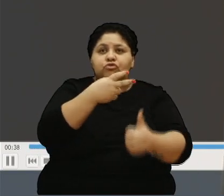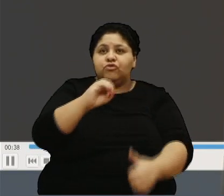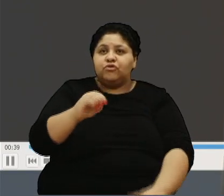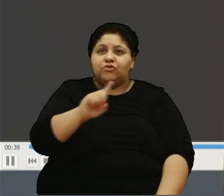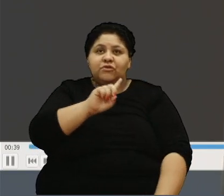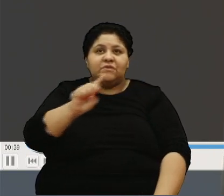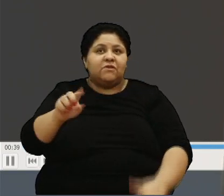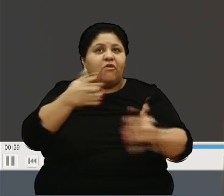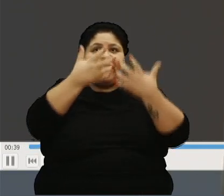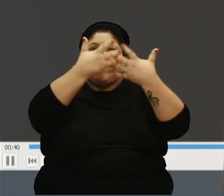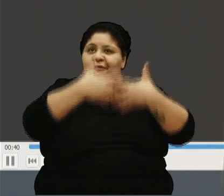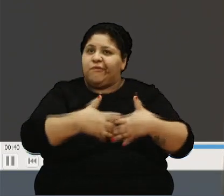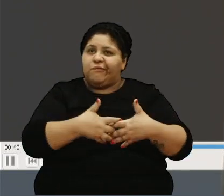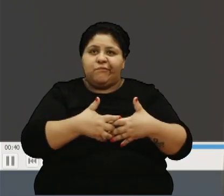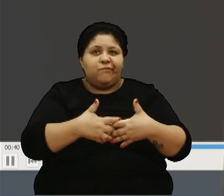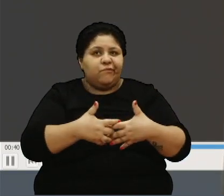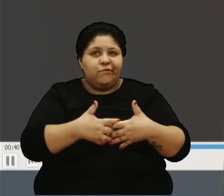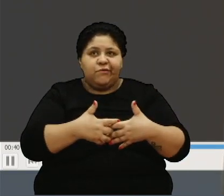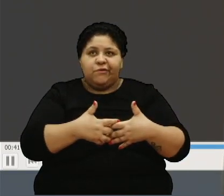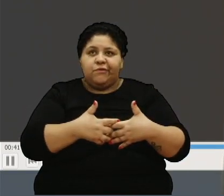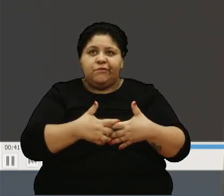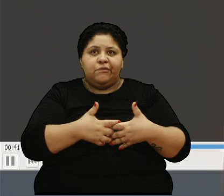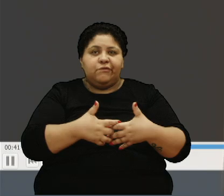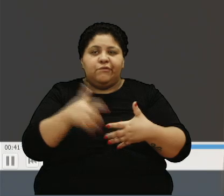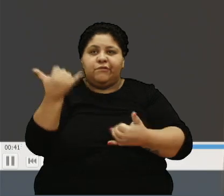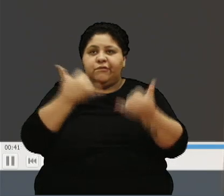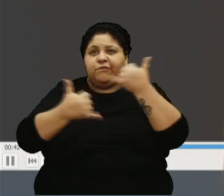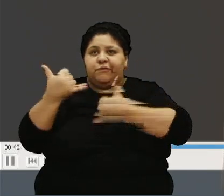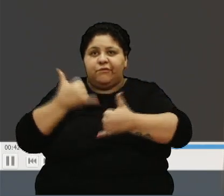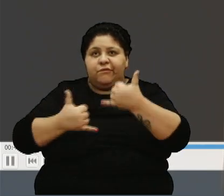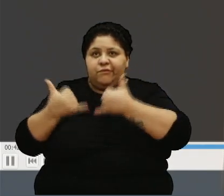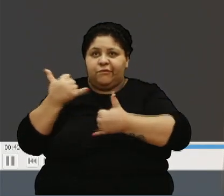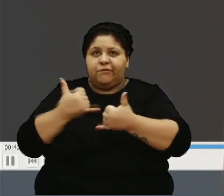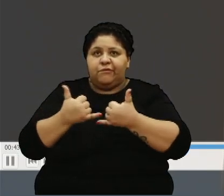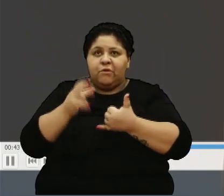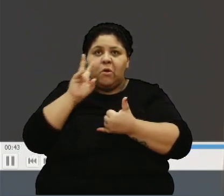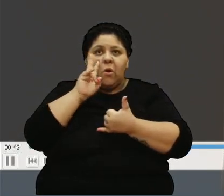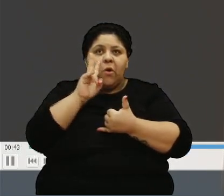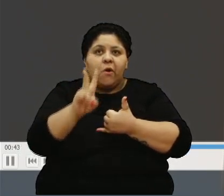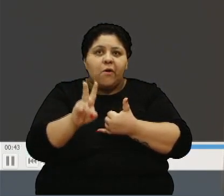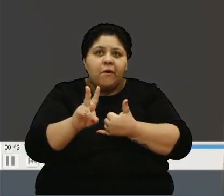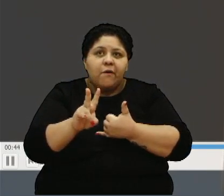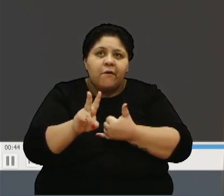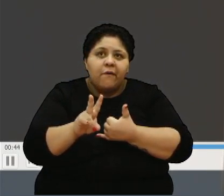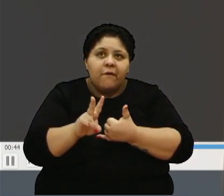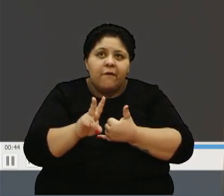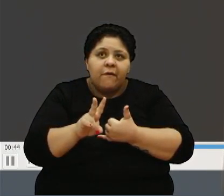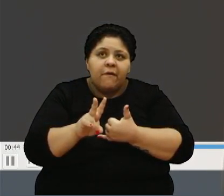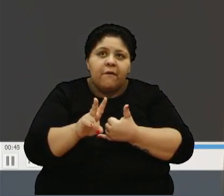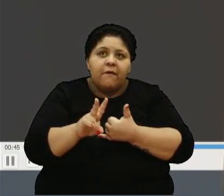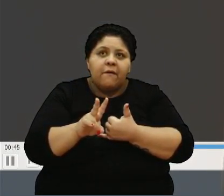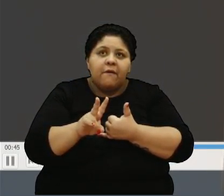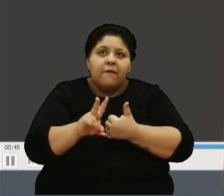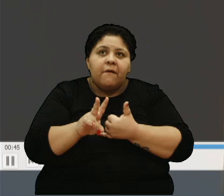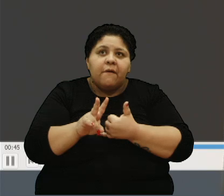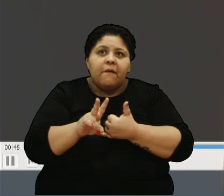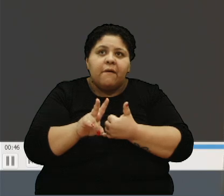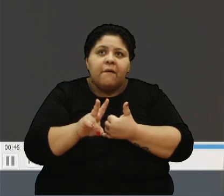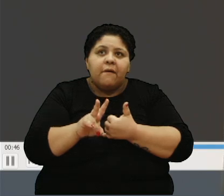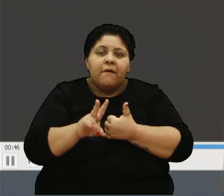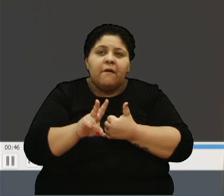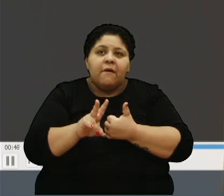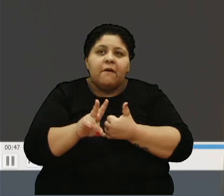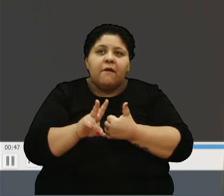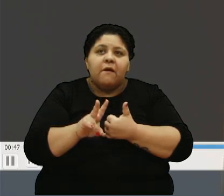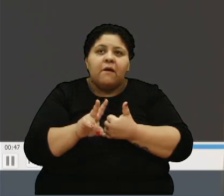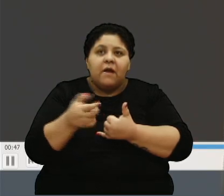funciona o parquímetro, não é o único na cidade que a gente tem essa reclamação. Toda hora o pessoal me manda, dá uma olhada, ó. Ó, falhas, diagnóstico, tá aqui, ó. As moedas, ó. E